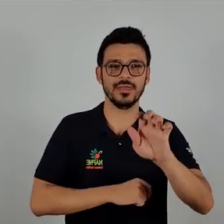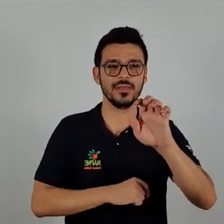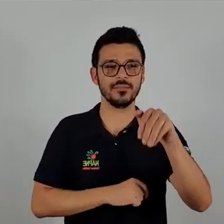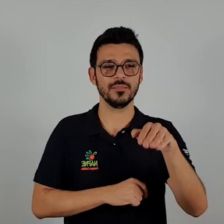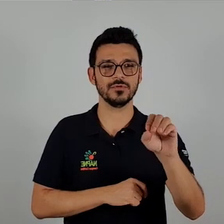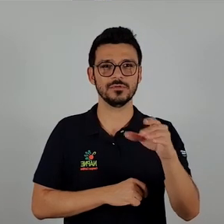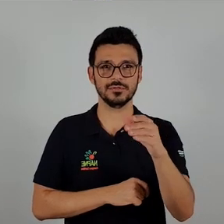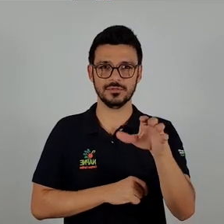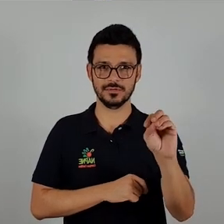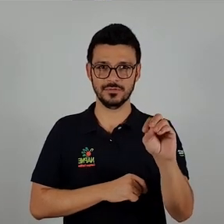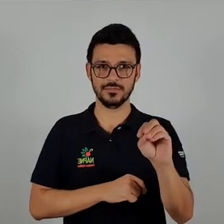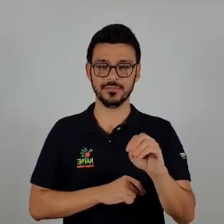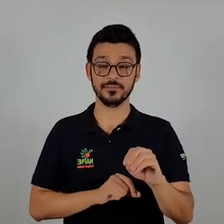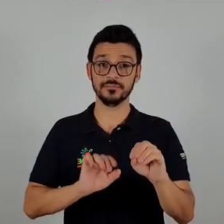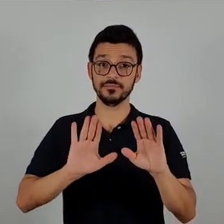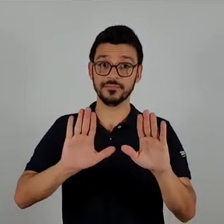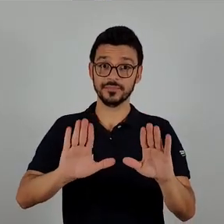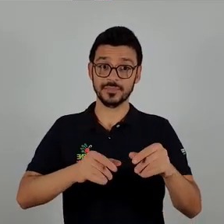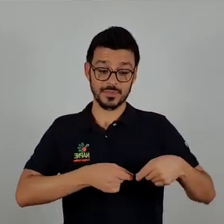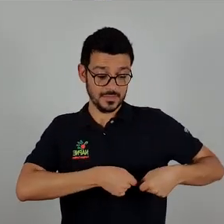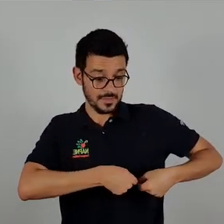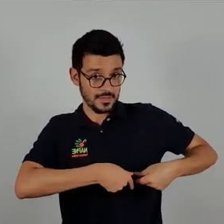tem um sentimento que está atrelado a eles, né?